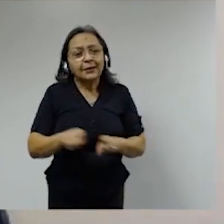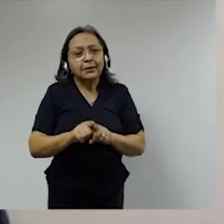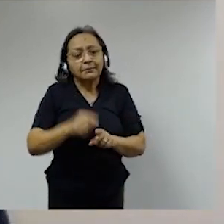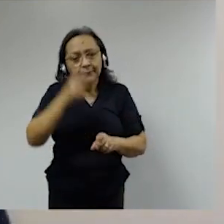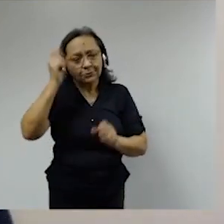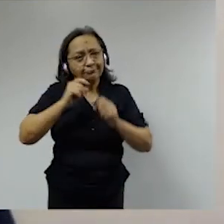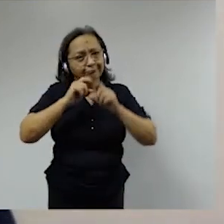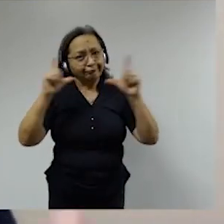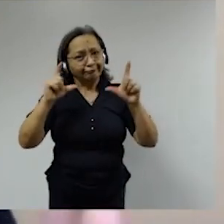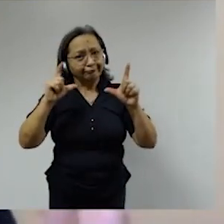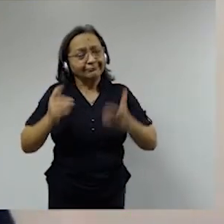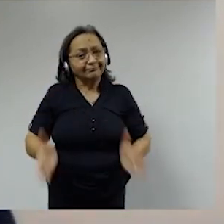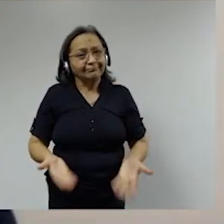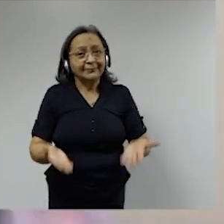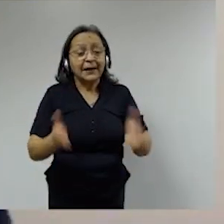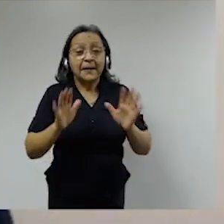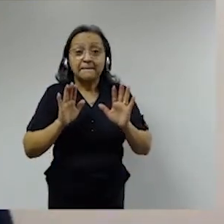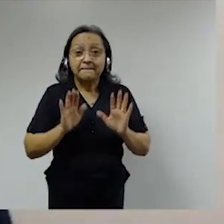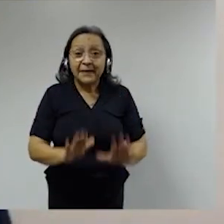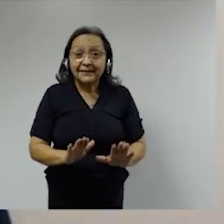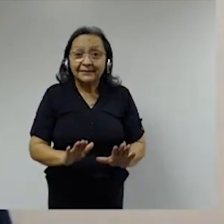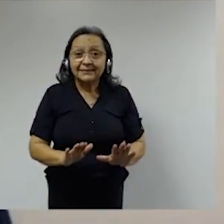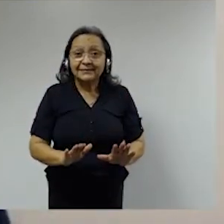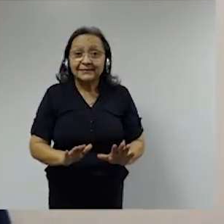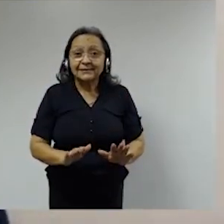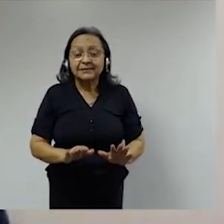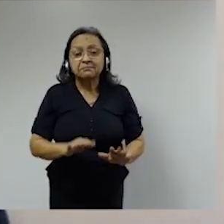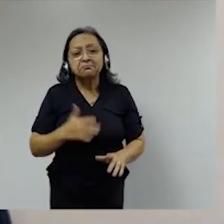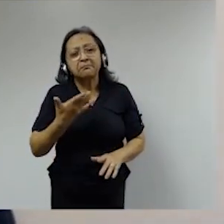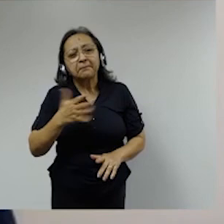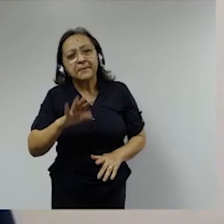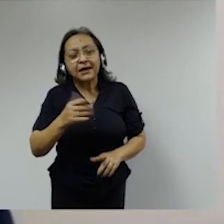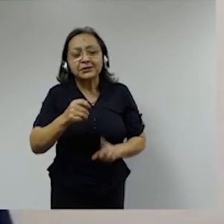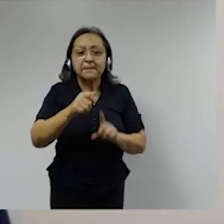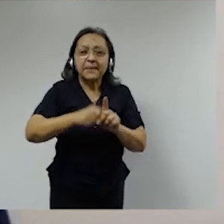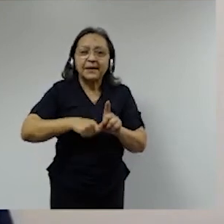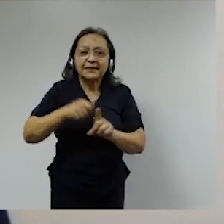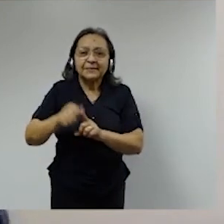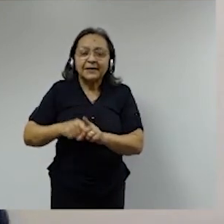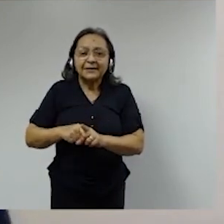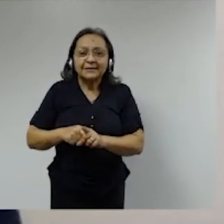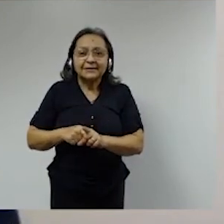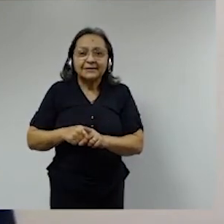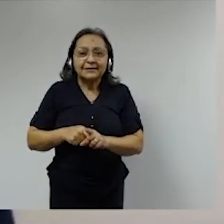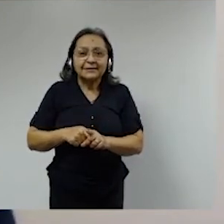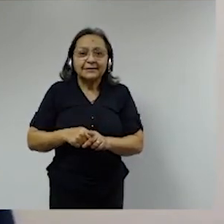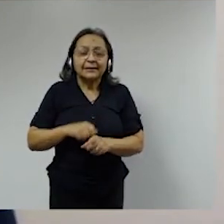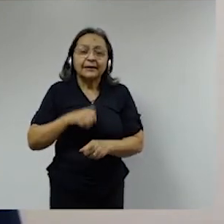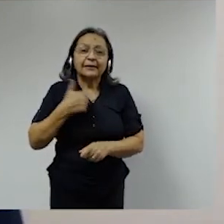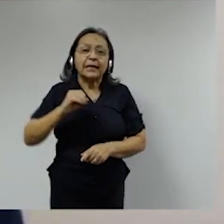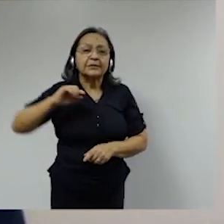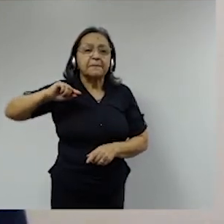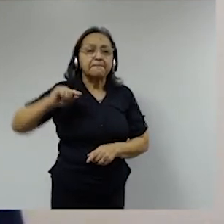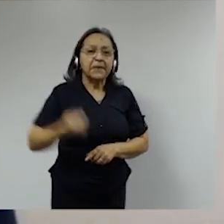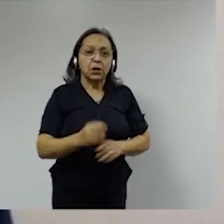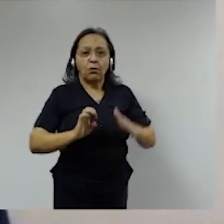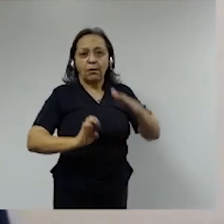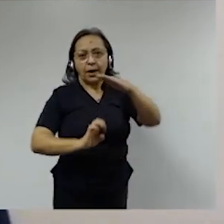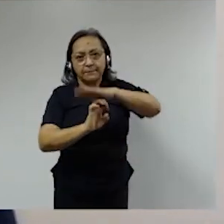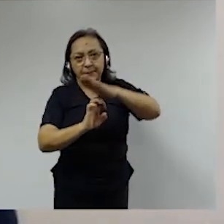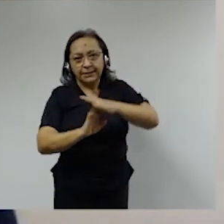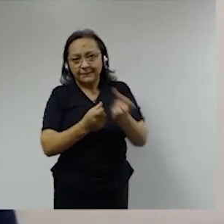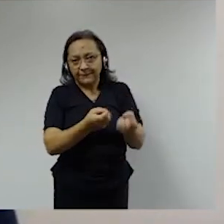estimulado. Só que nós tínhamos uma média mensal de 10 mil empresas fazendo isso. Com